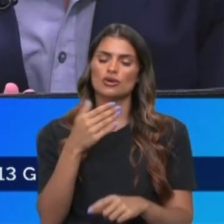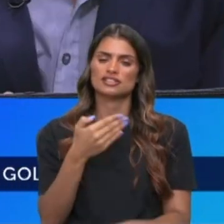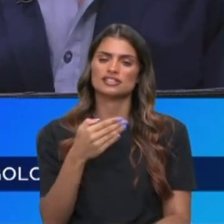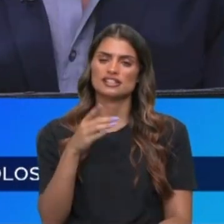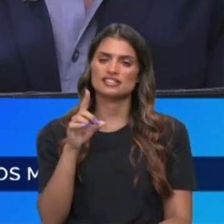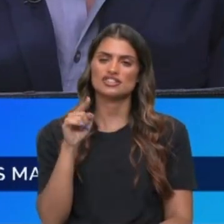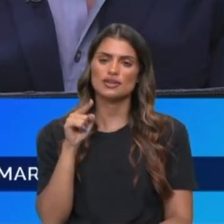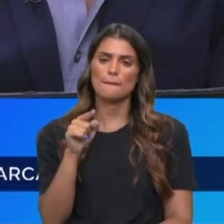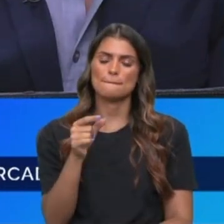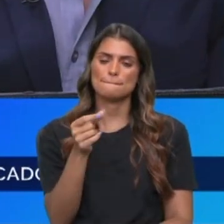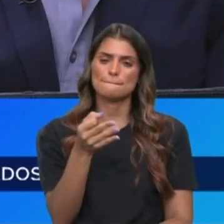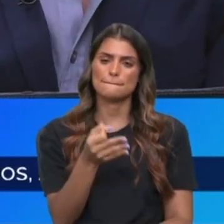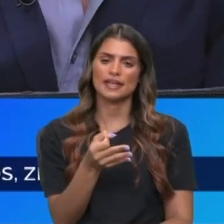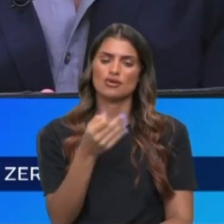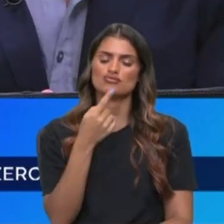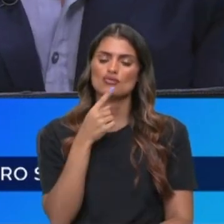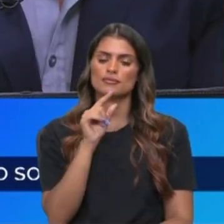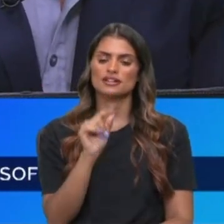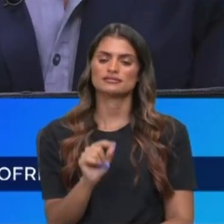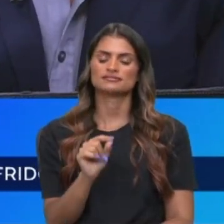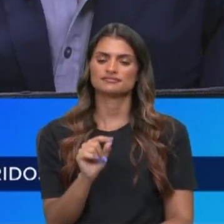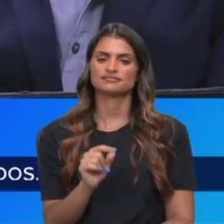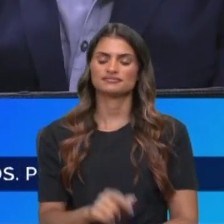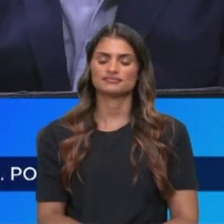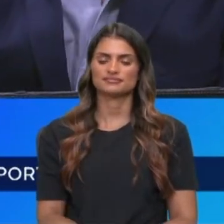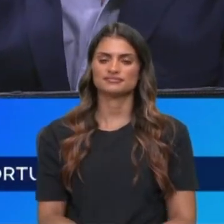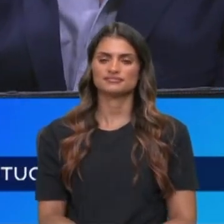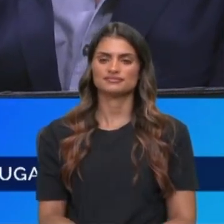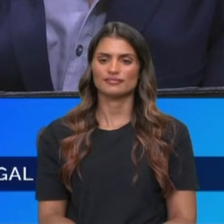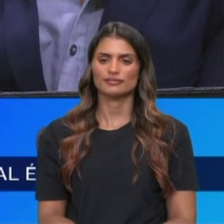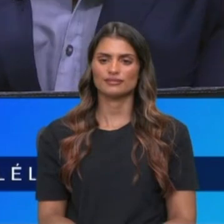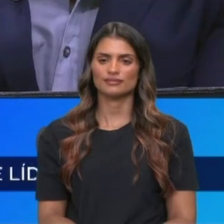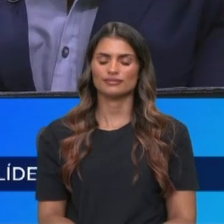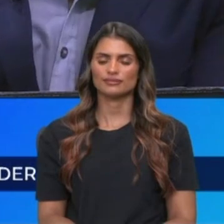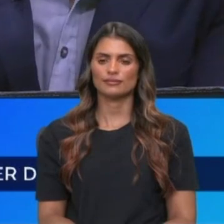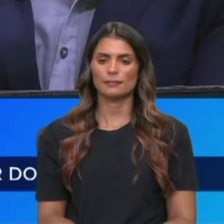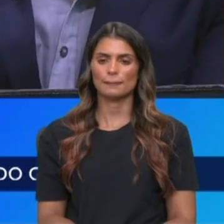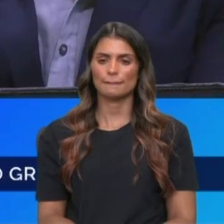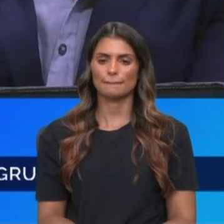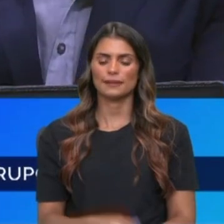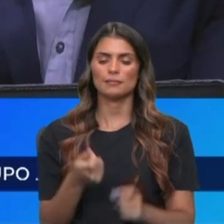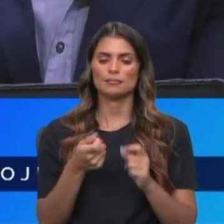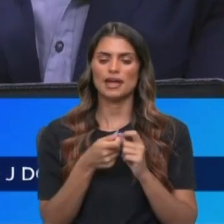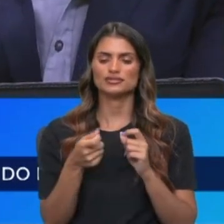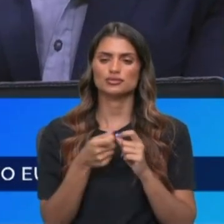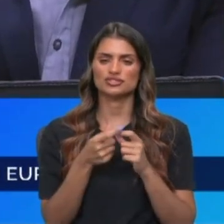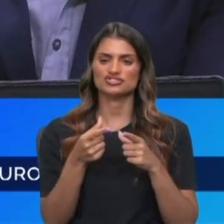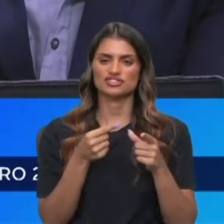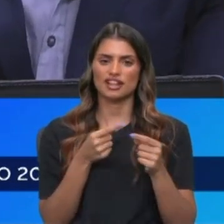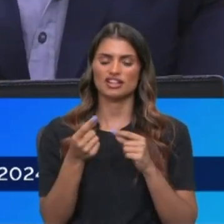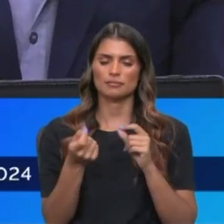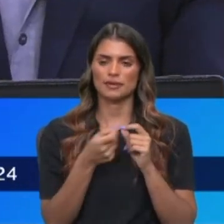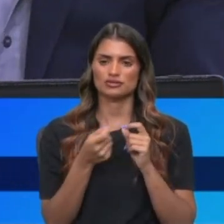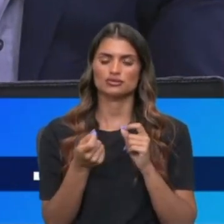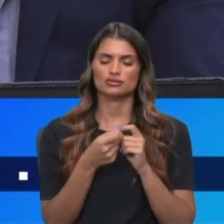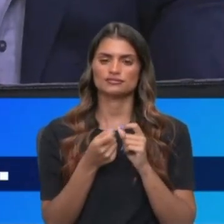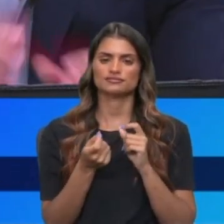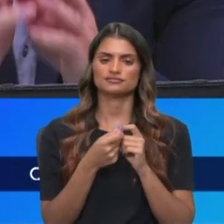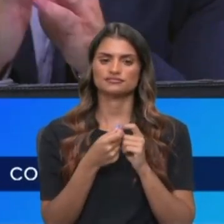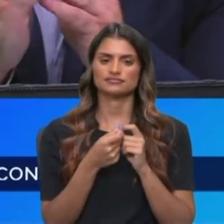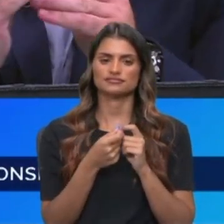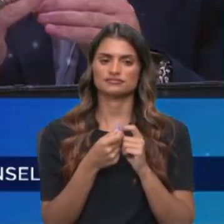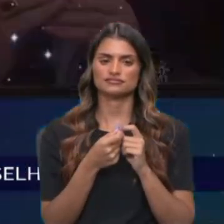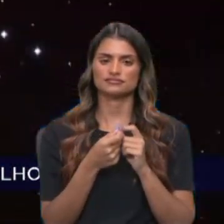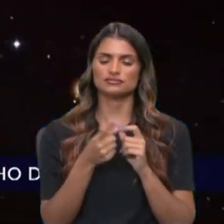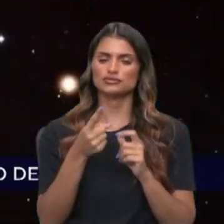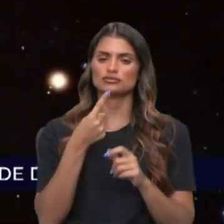tão próximo da sua estrela. Assim, tem um nome bastante interessante. E ele está tão próximo da sua estrela, tão próximo que, para teres